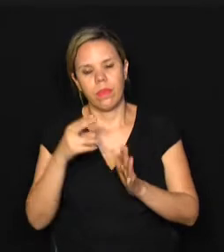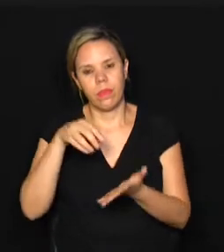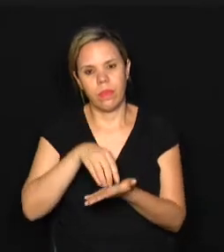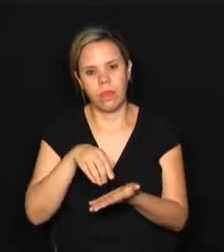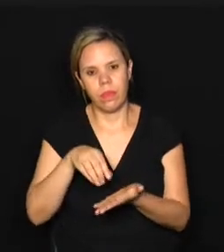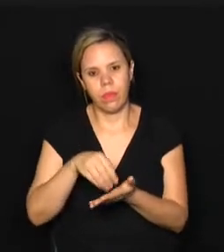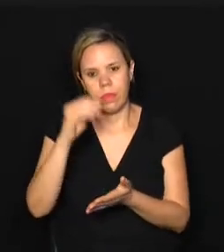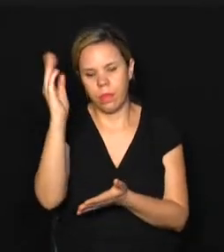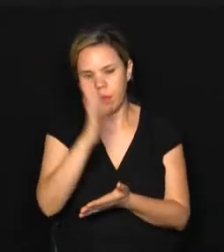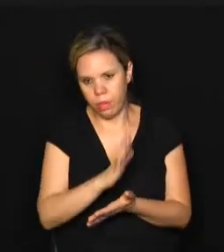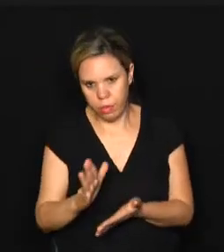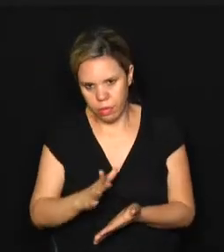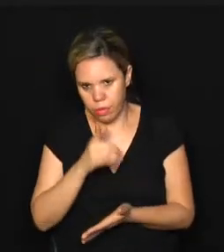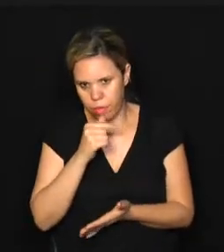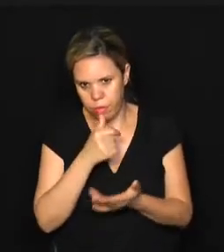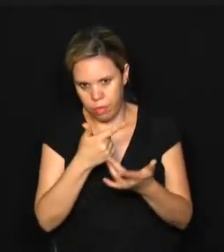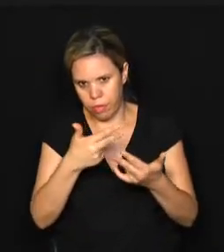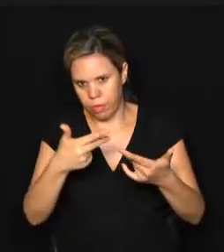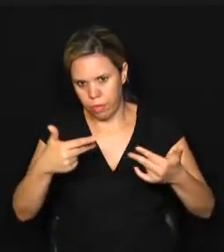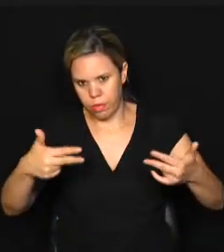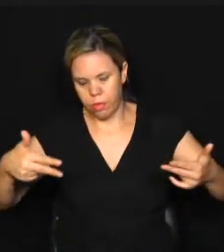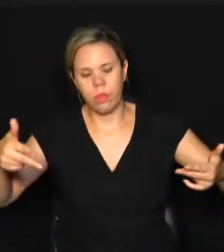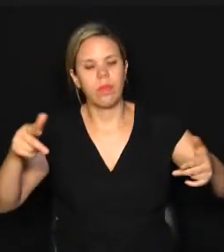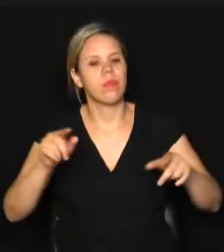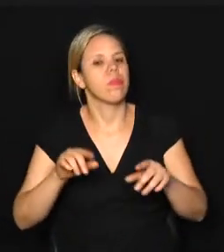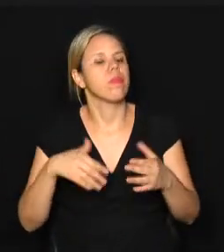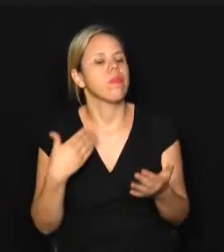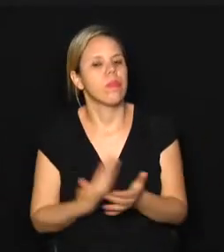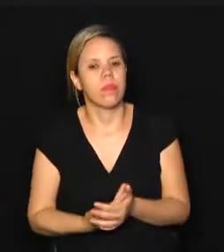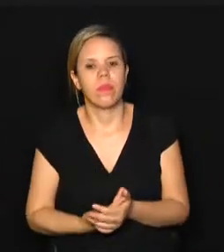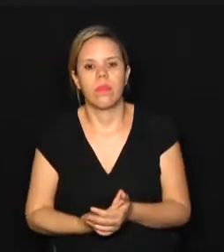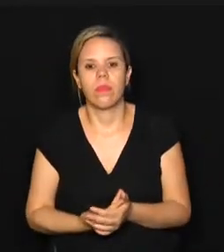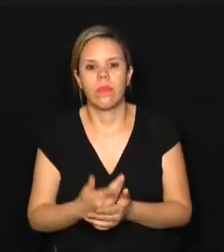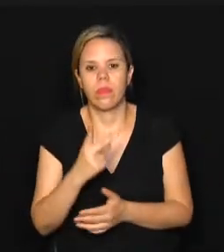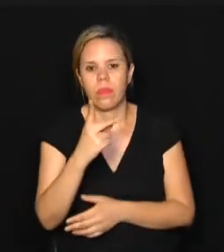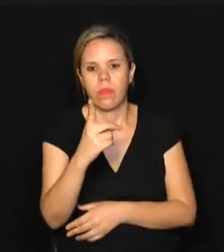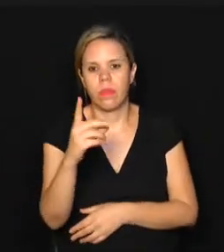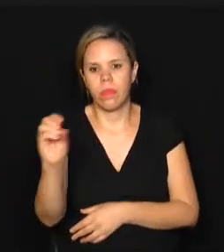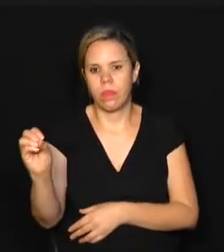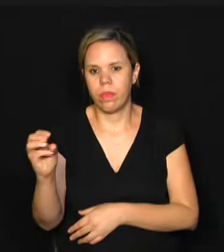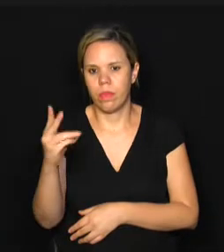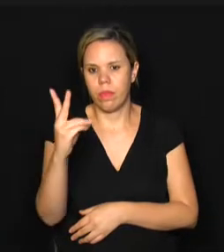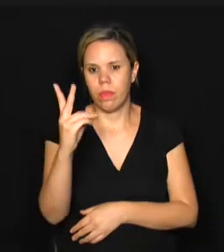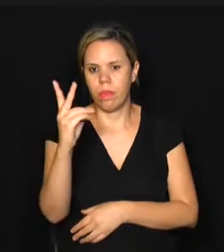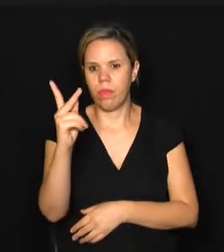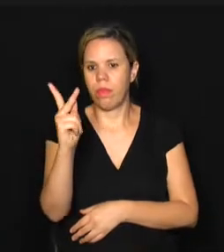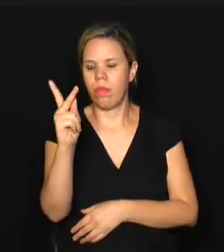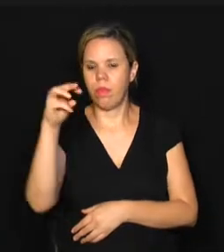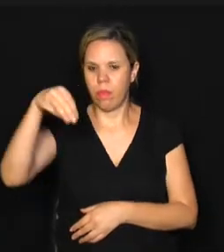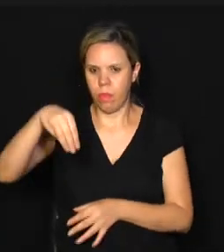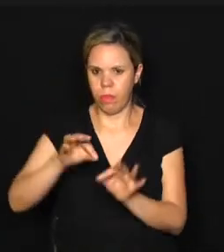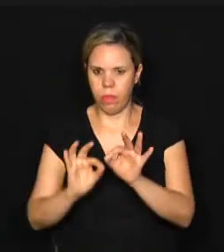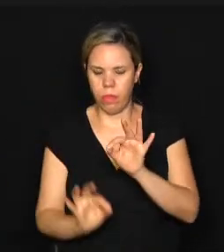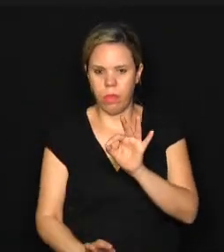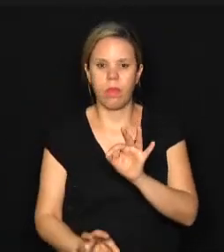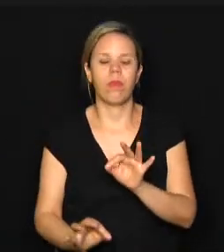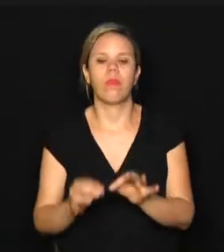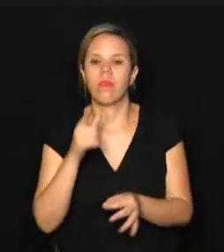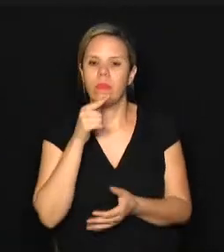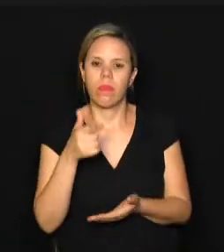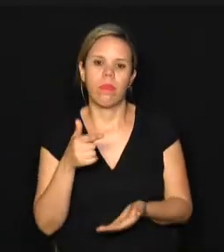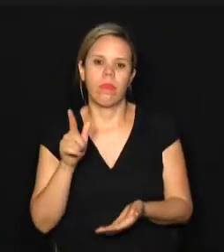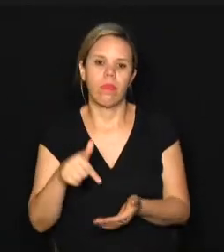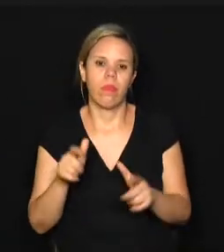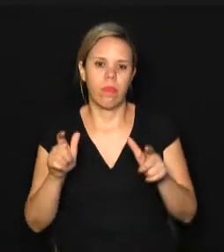Águas que até 10 quilômetros abaixo das barragens de água é considerado uma zona